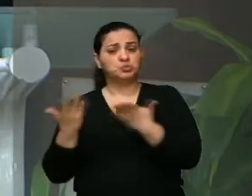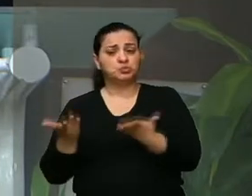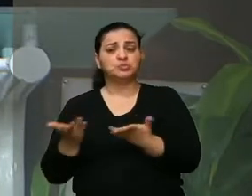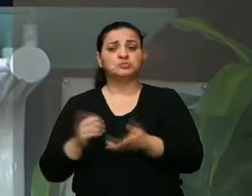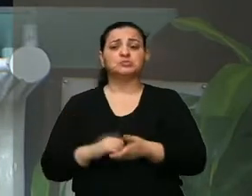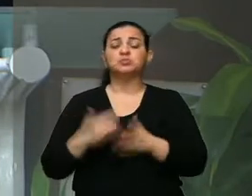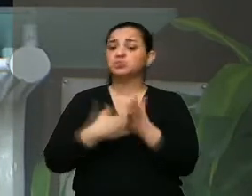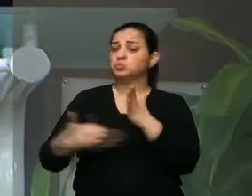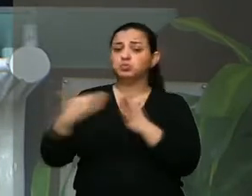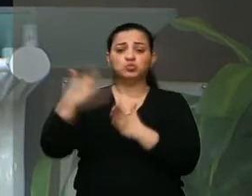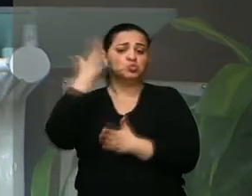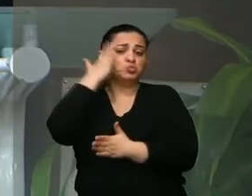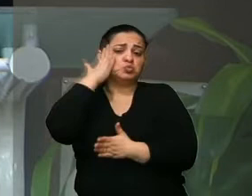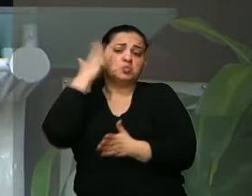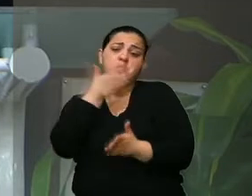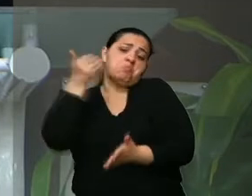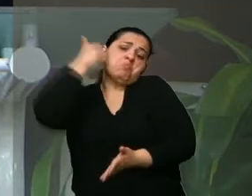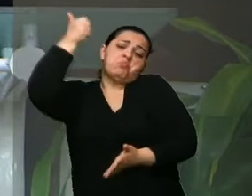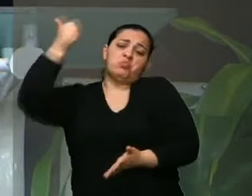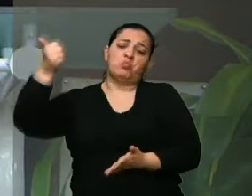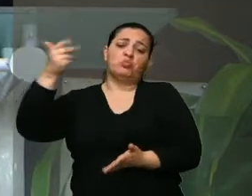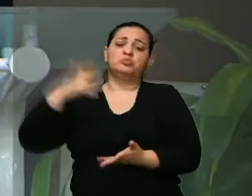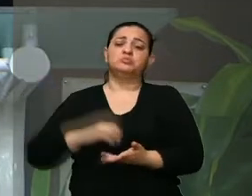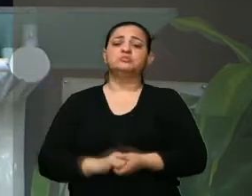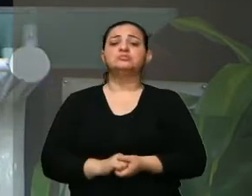todos sabemos melhor